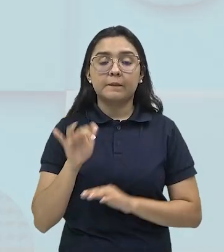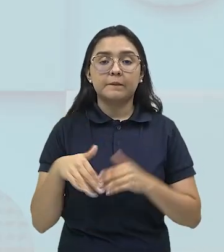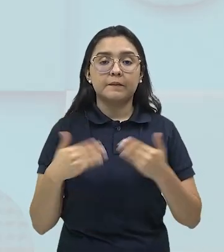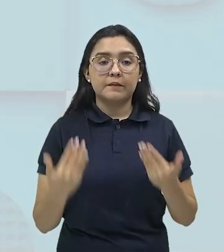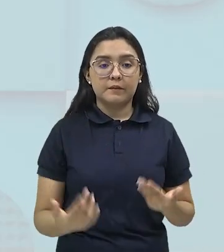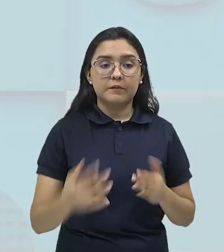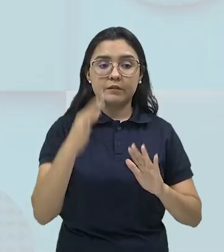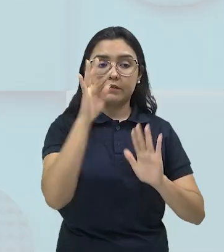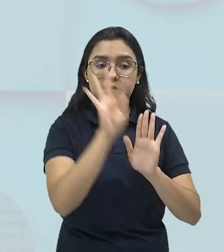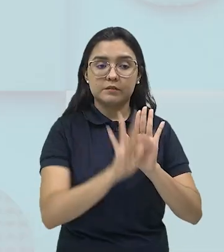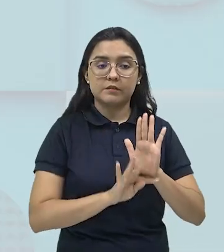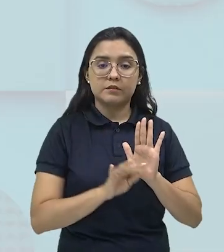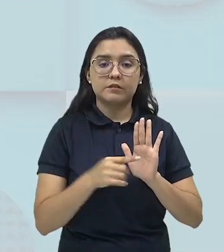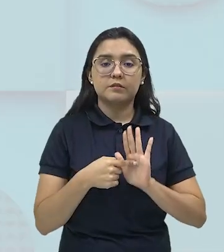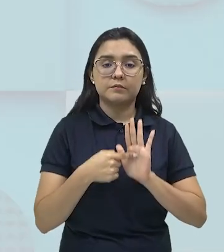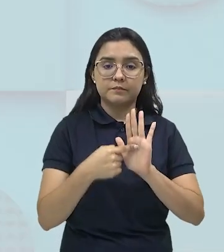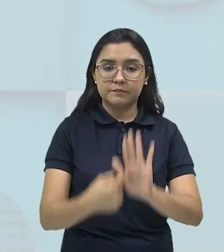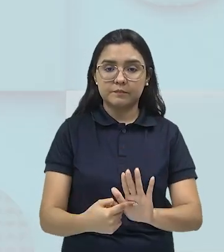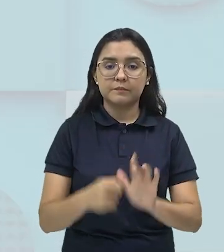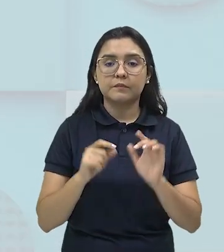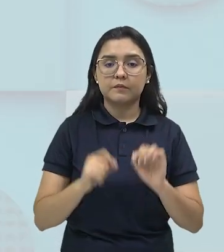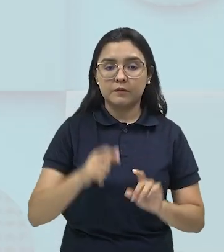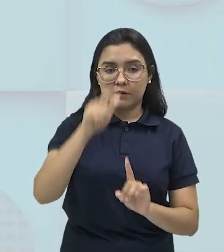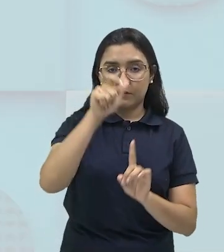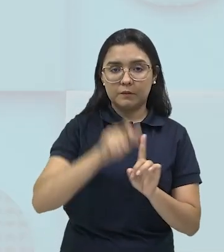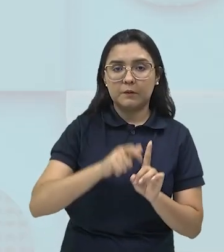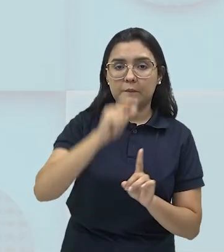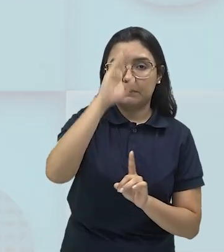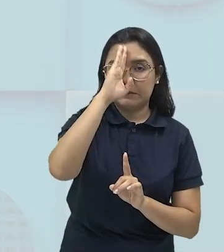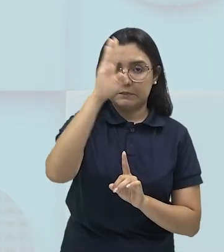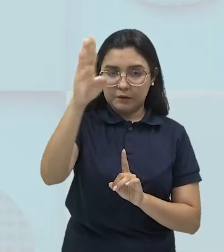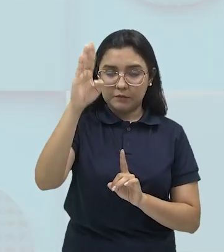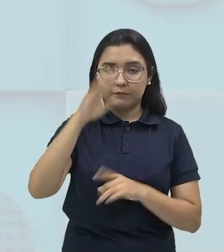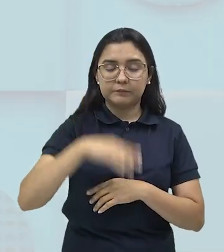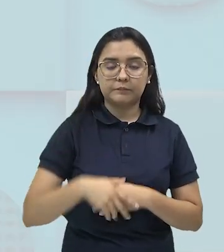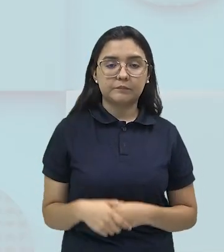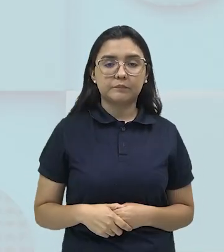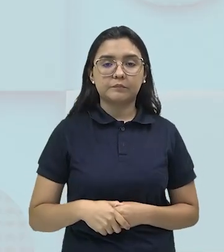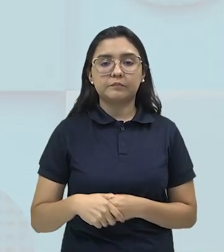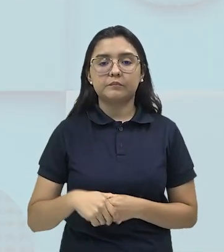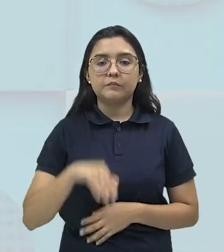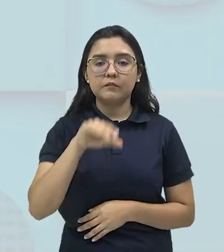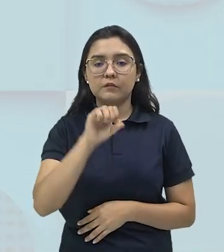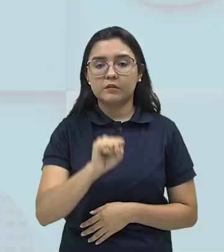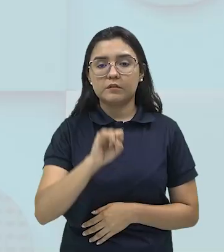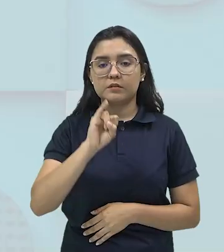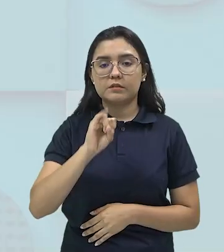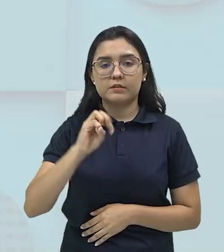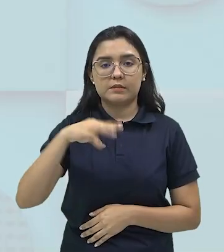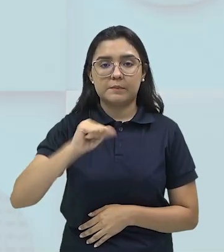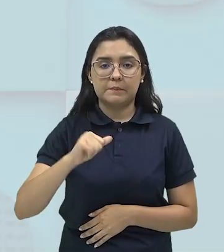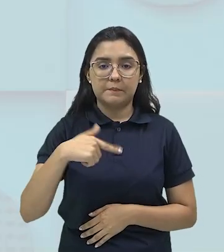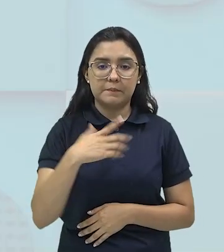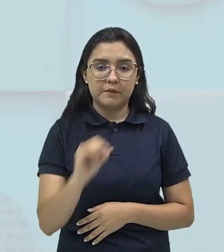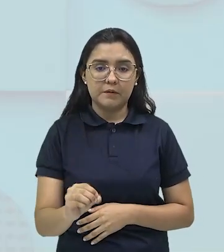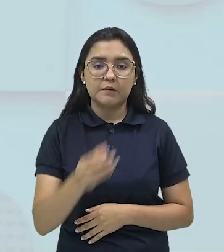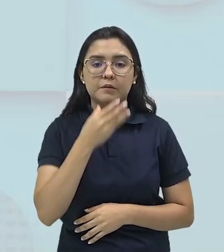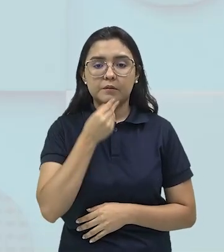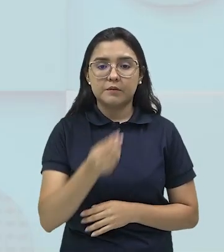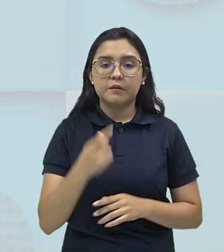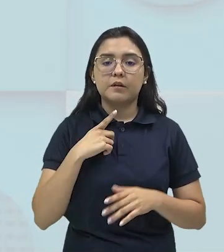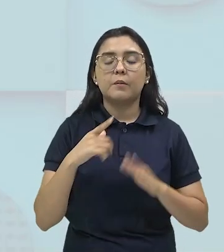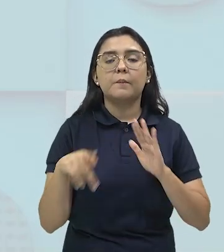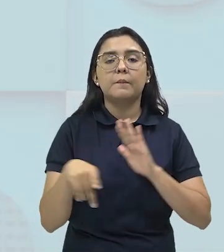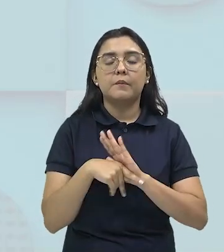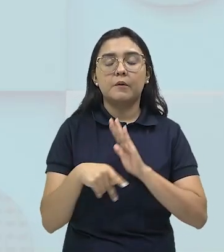vamos ter aí o alienista, que ele é o personagem principal da história, né? Que é contada aí por Machado de Assis, que é o